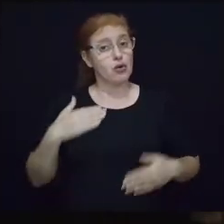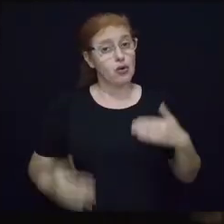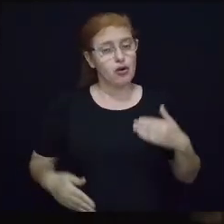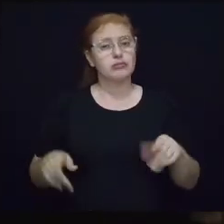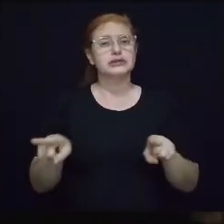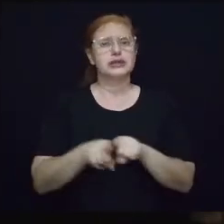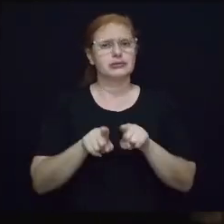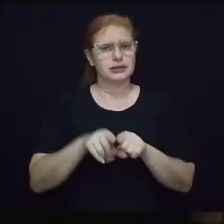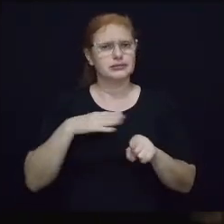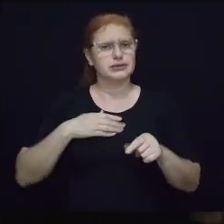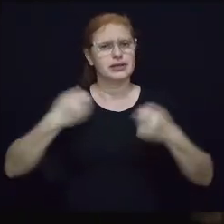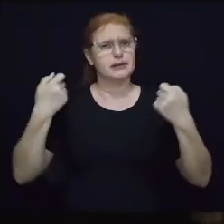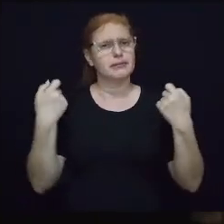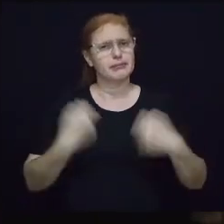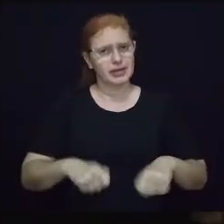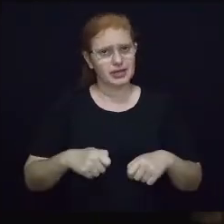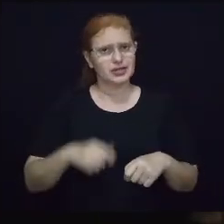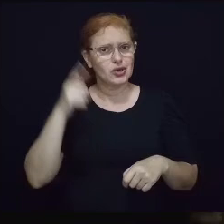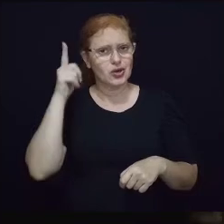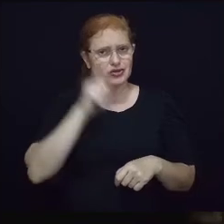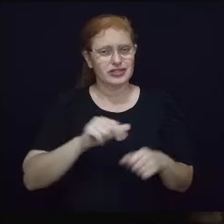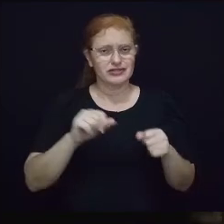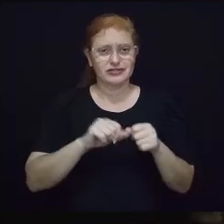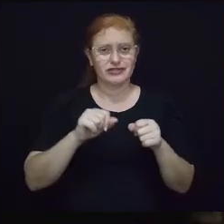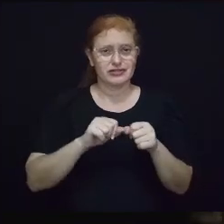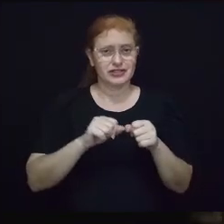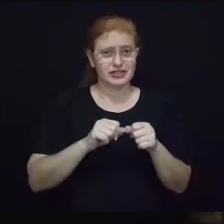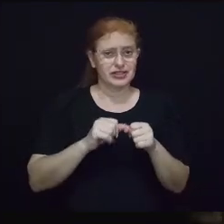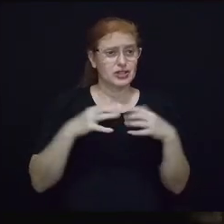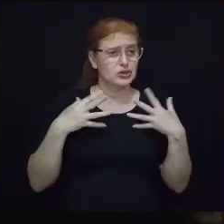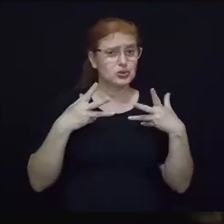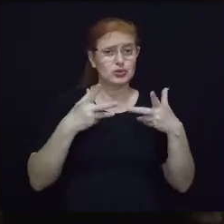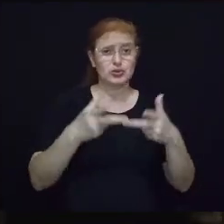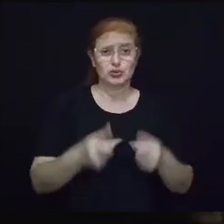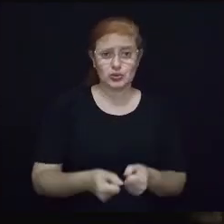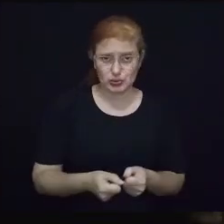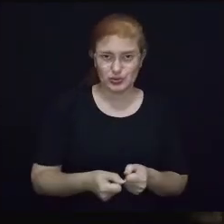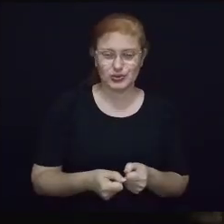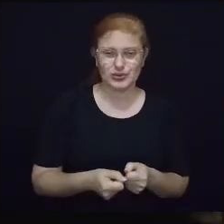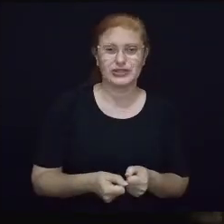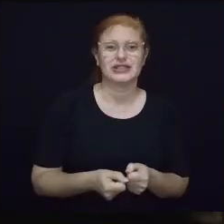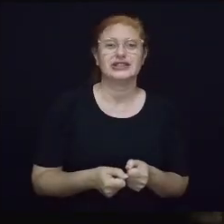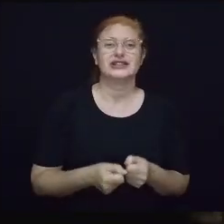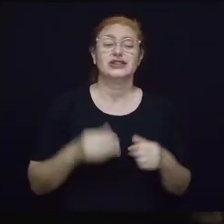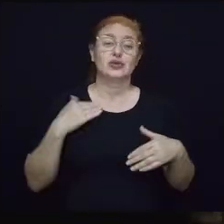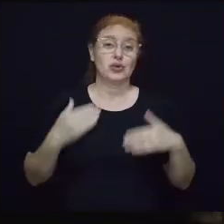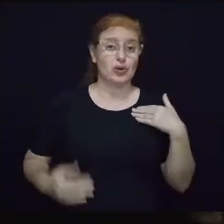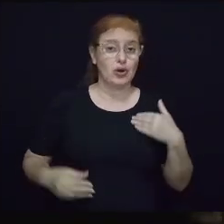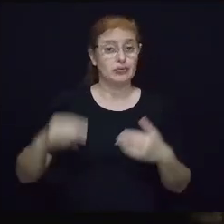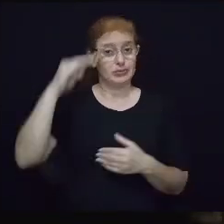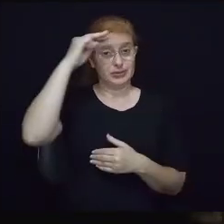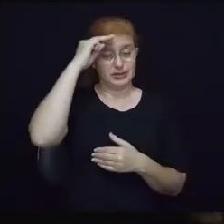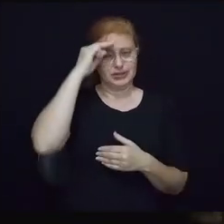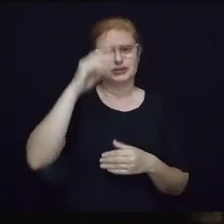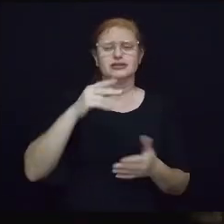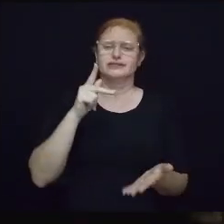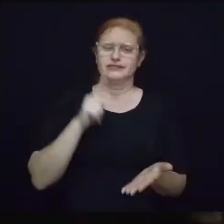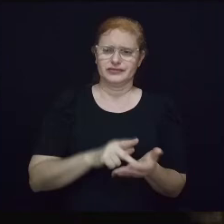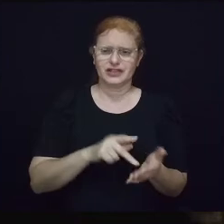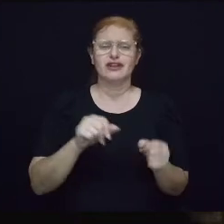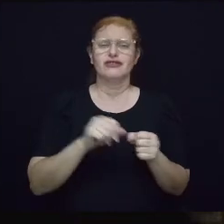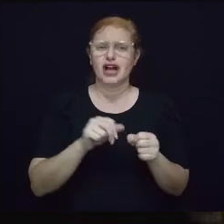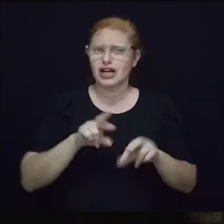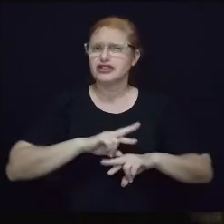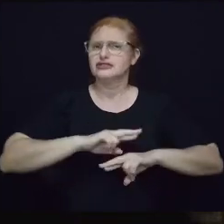minha capacidade de poder dar conta do que eu tinha que fazer, fisicamente e mentalmente. Então, isso realmente faz